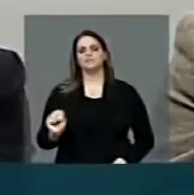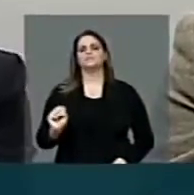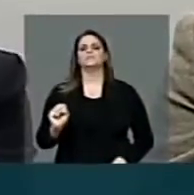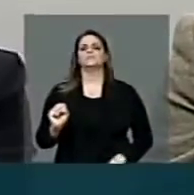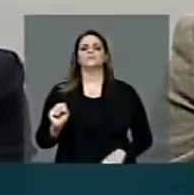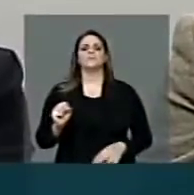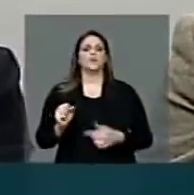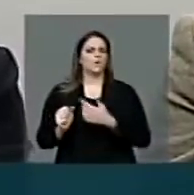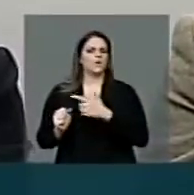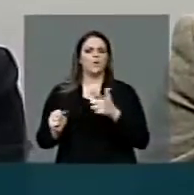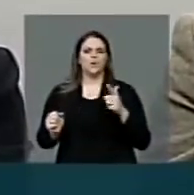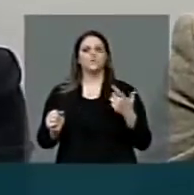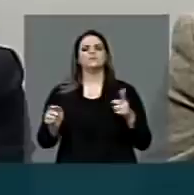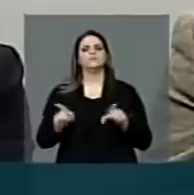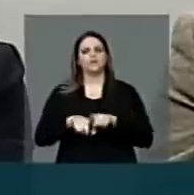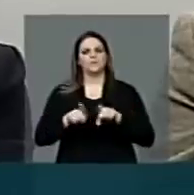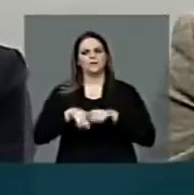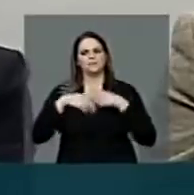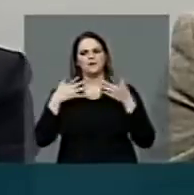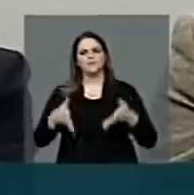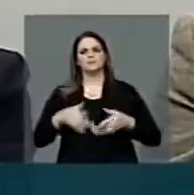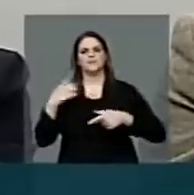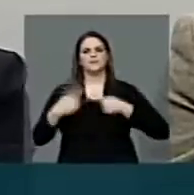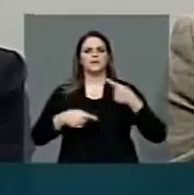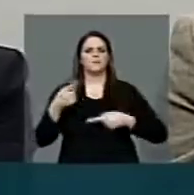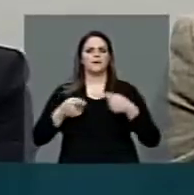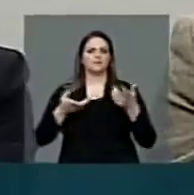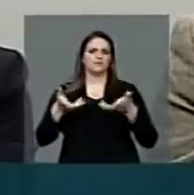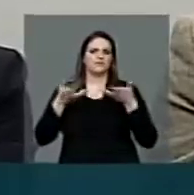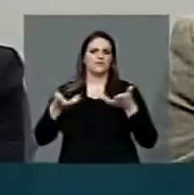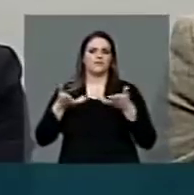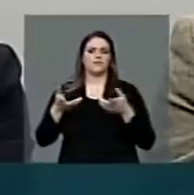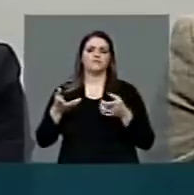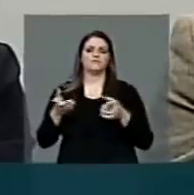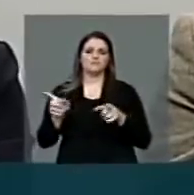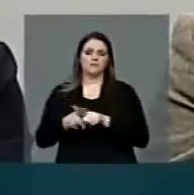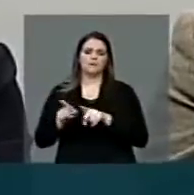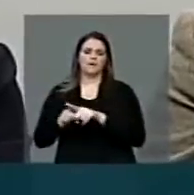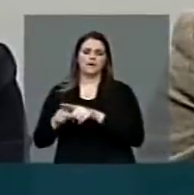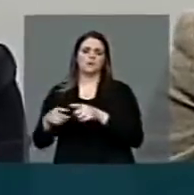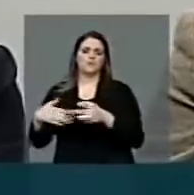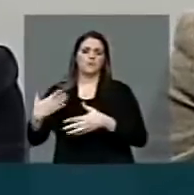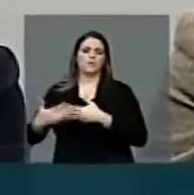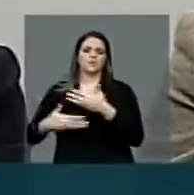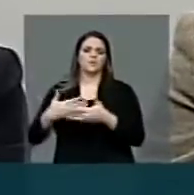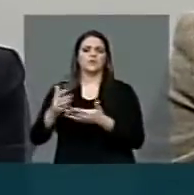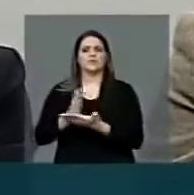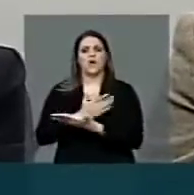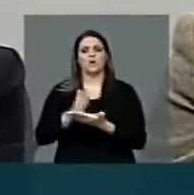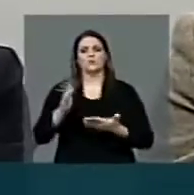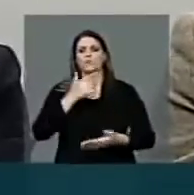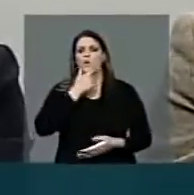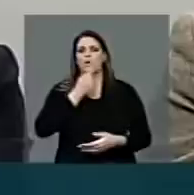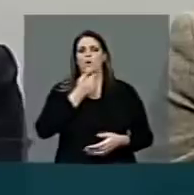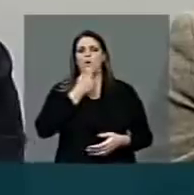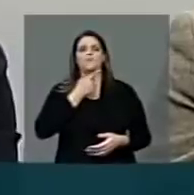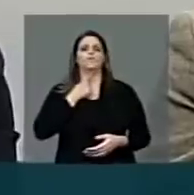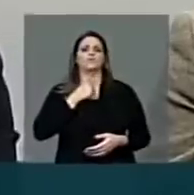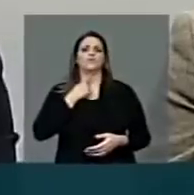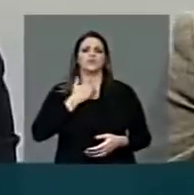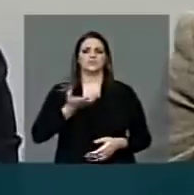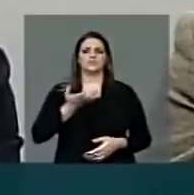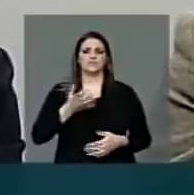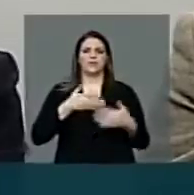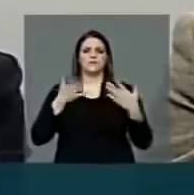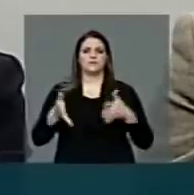outros atores sociais entrariam nesse debate, inclusive, talvez, durante o processo, os homens que se prostituem, que não estão organizados politicamente,